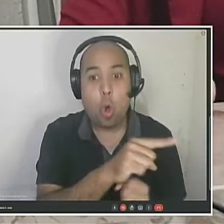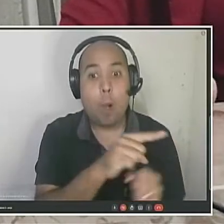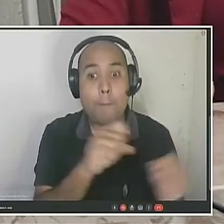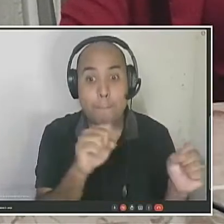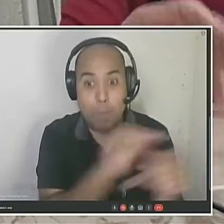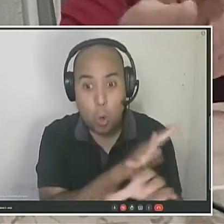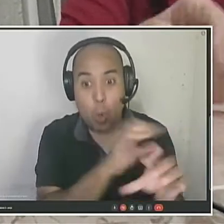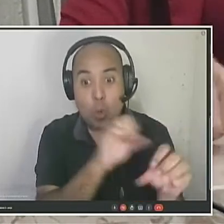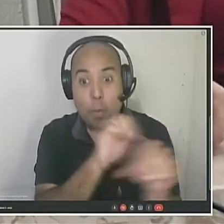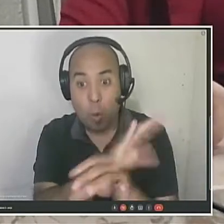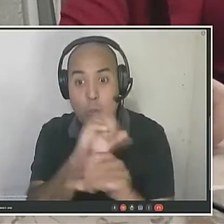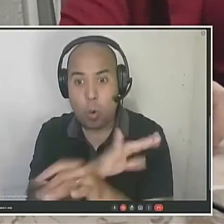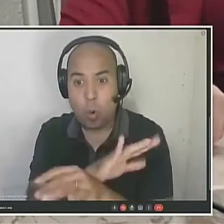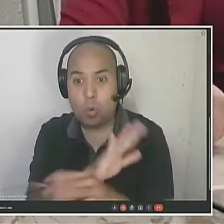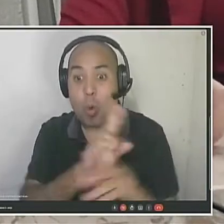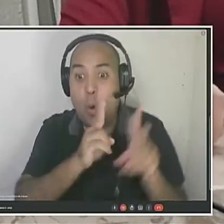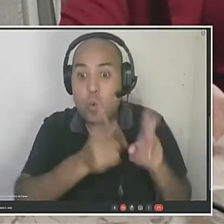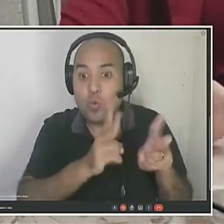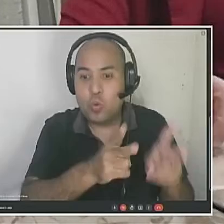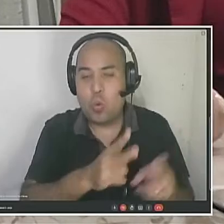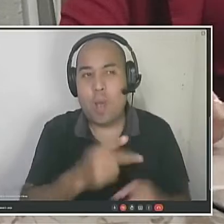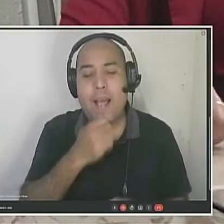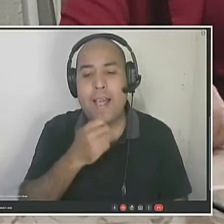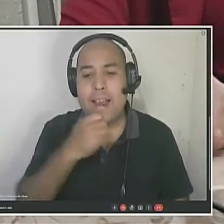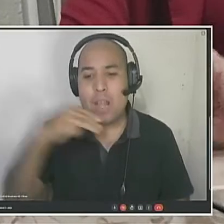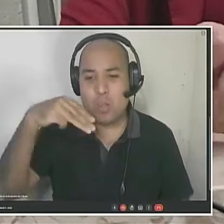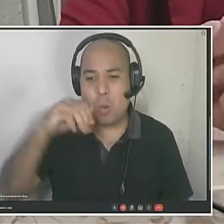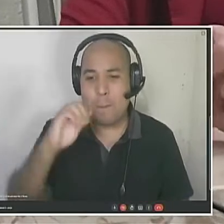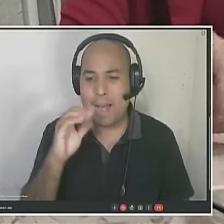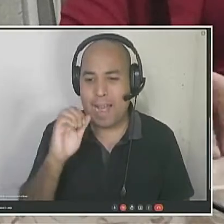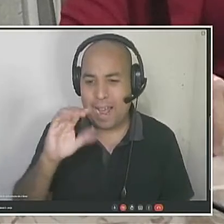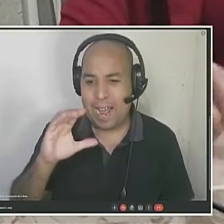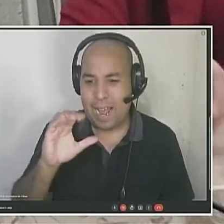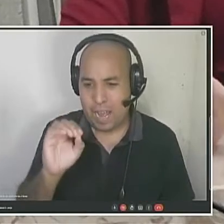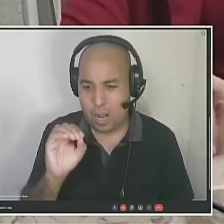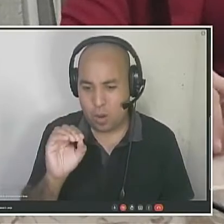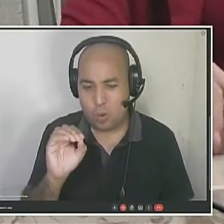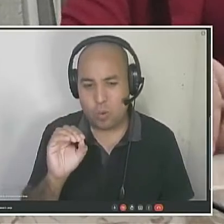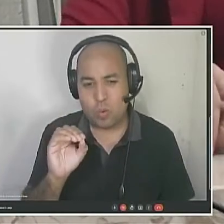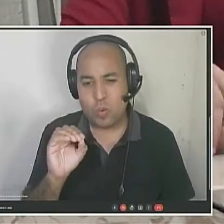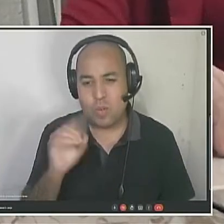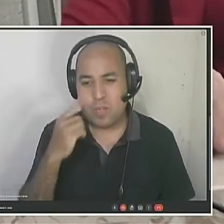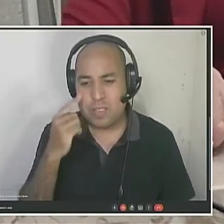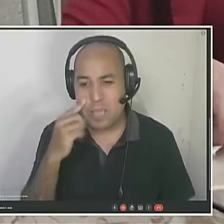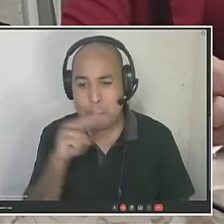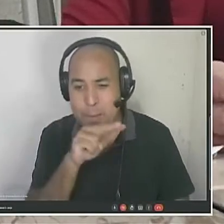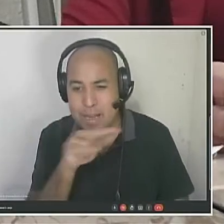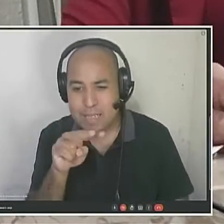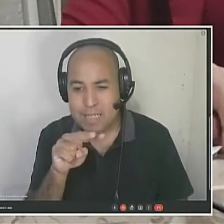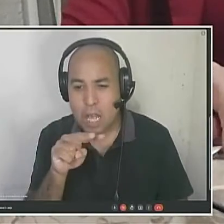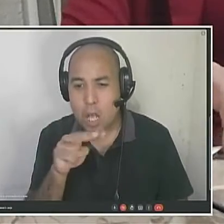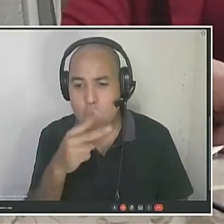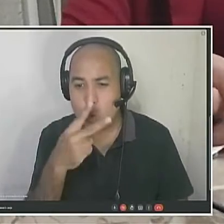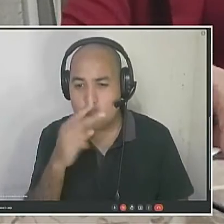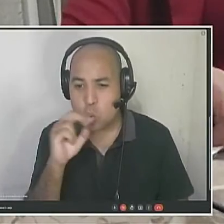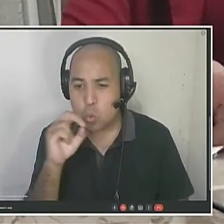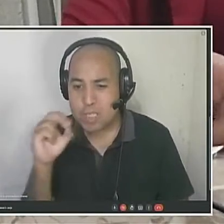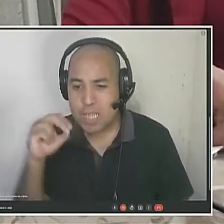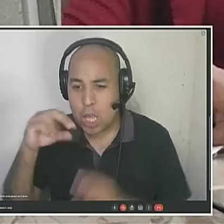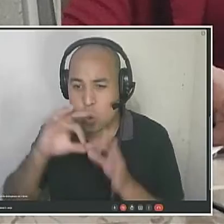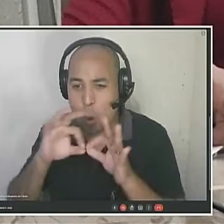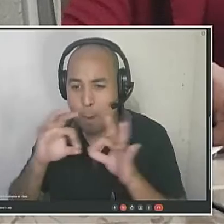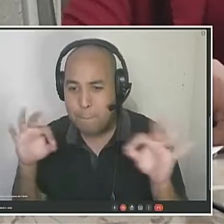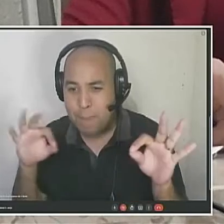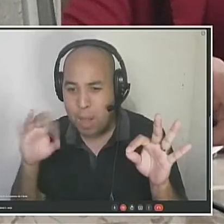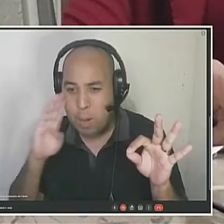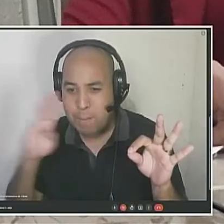vicinais. Ali aquela do macaco ali, que já de cara ali. Se você passar ali uns 200 metros da principal ali, você já